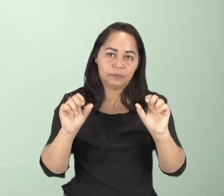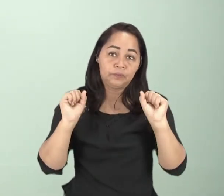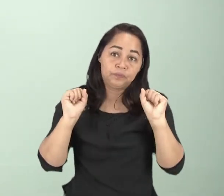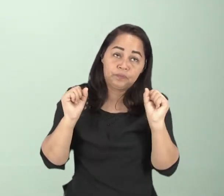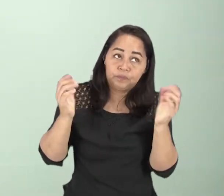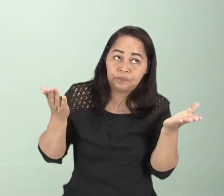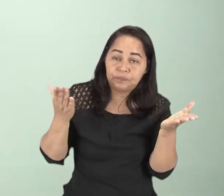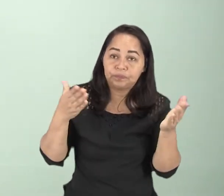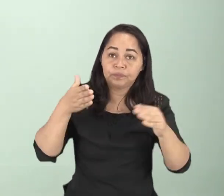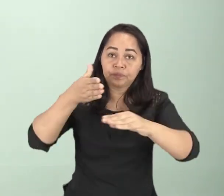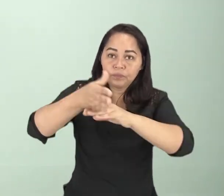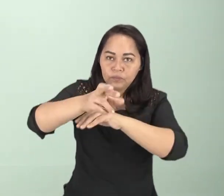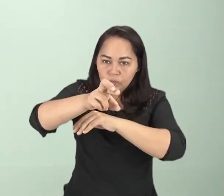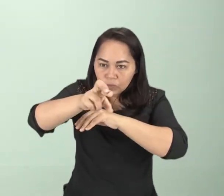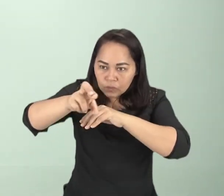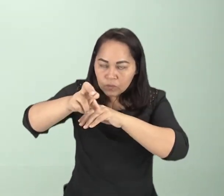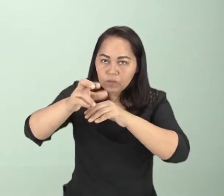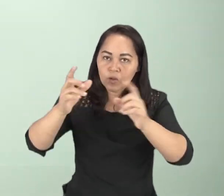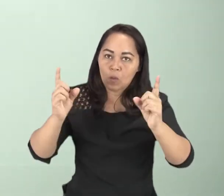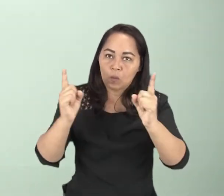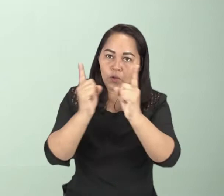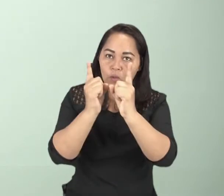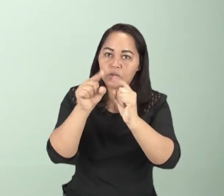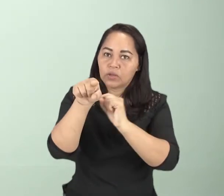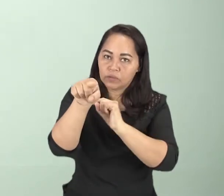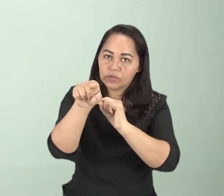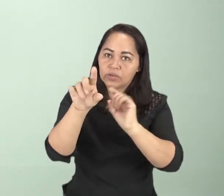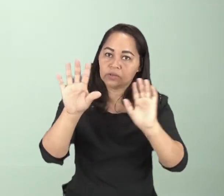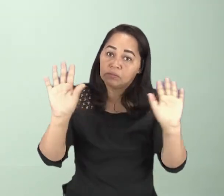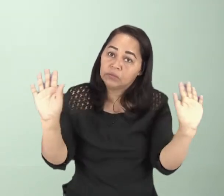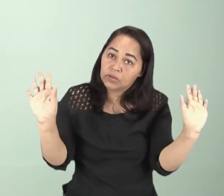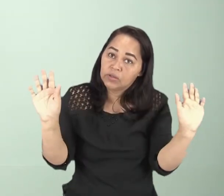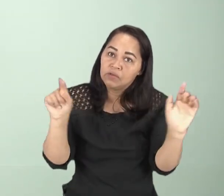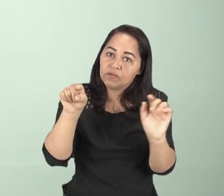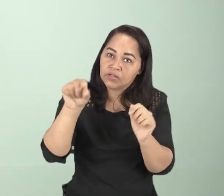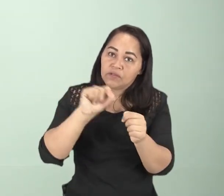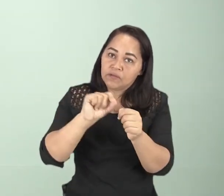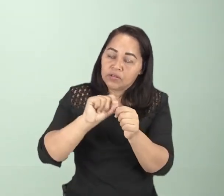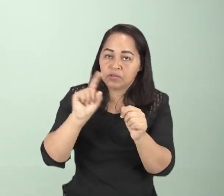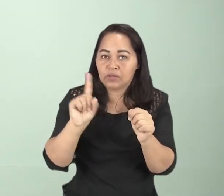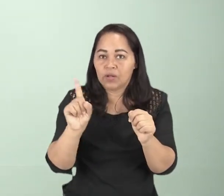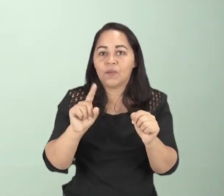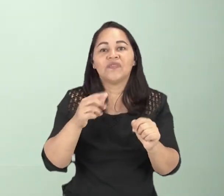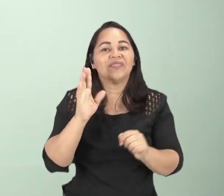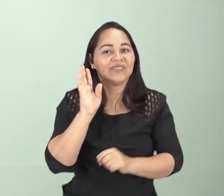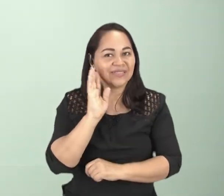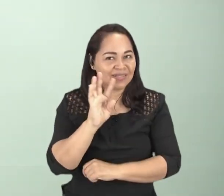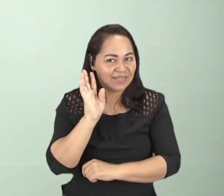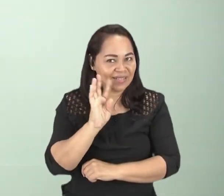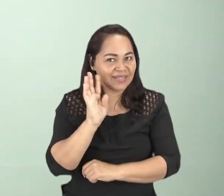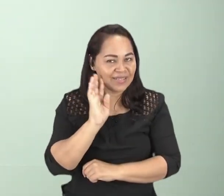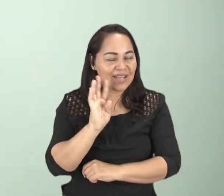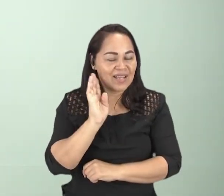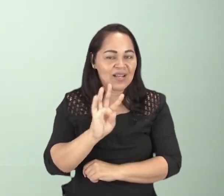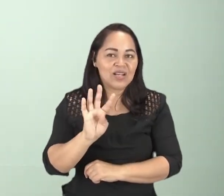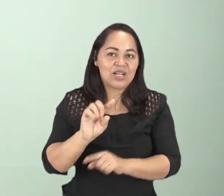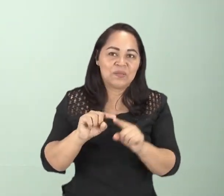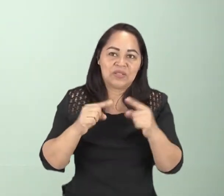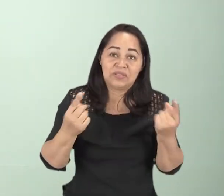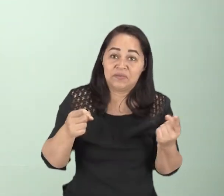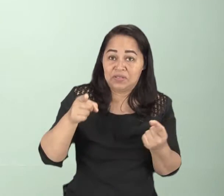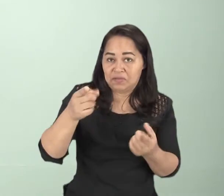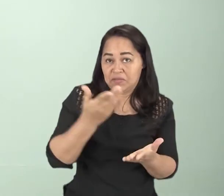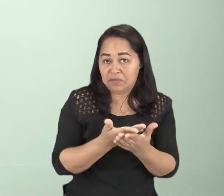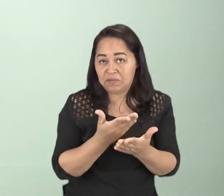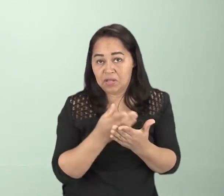vocês, eu não posso fazer esse monitoramento de quem está fazendo e de quem não está fazendo. Eu garanto que vai ser bem divertido. Mas se você vai fazer